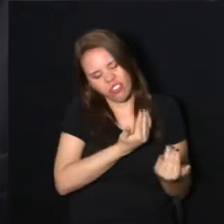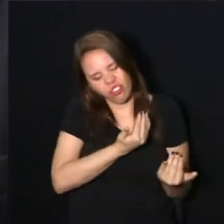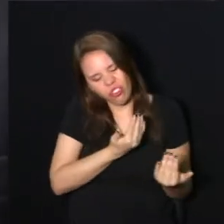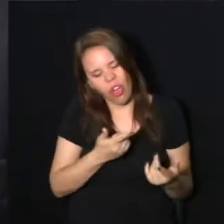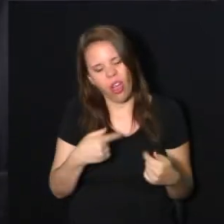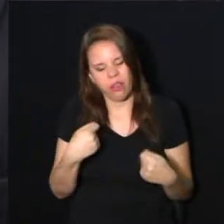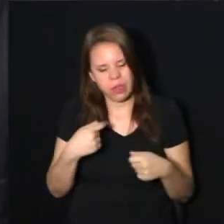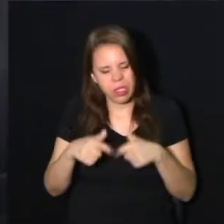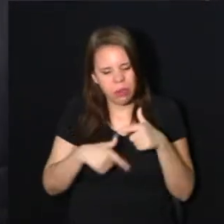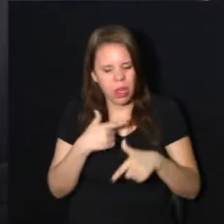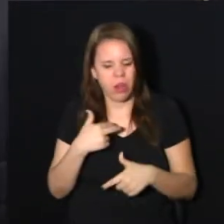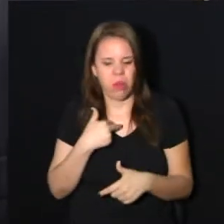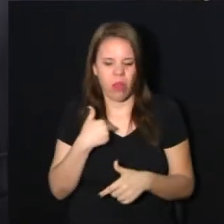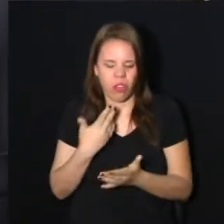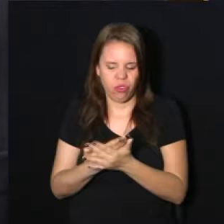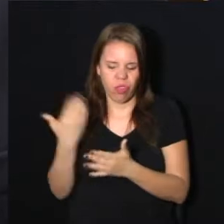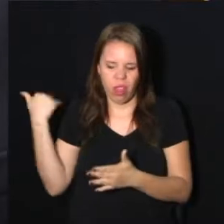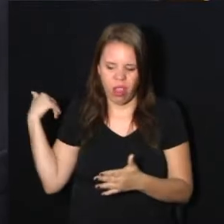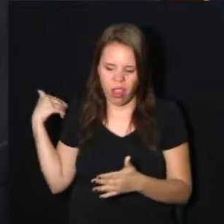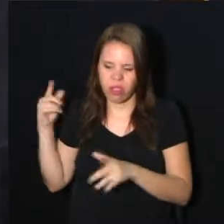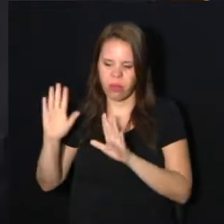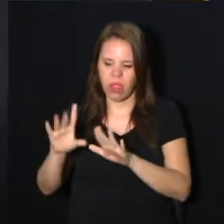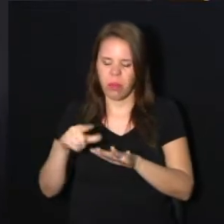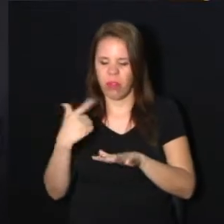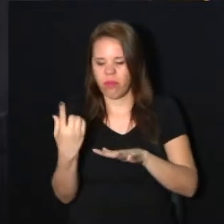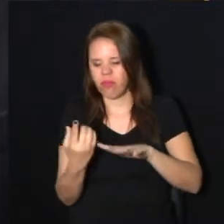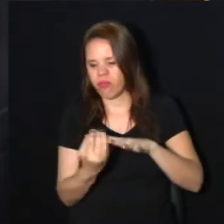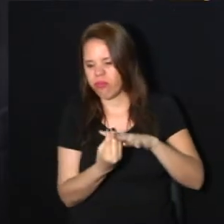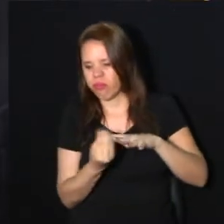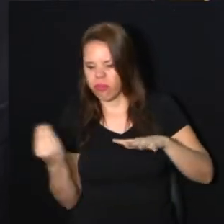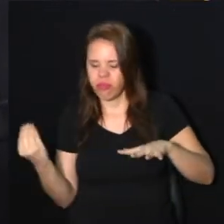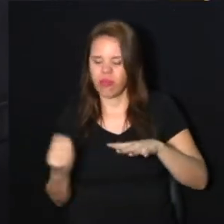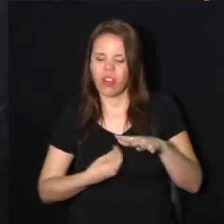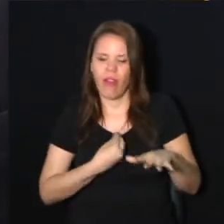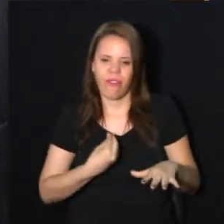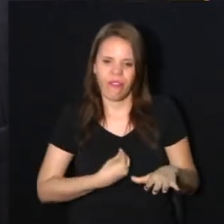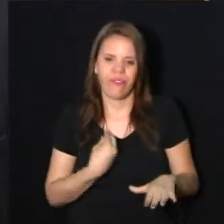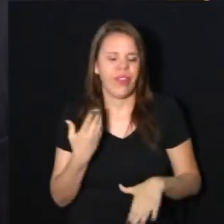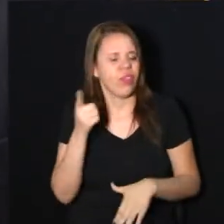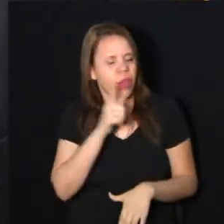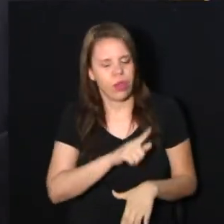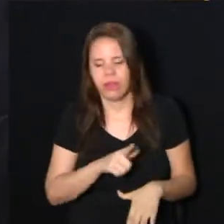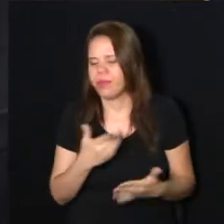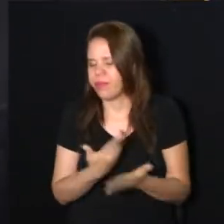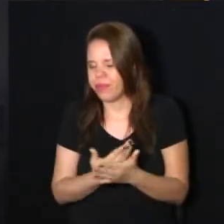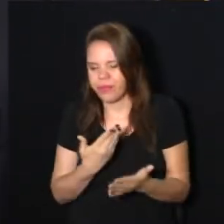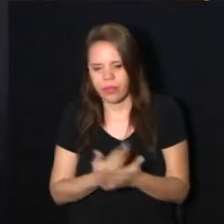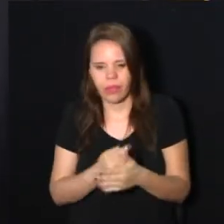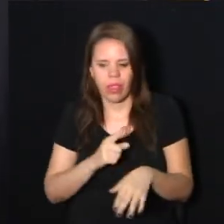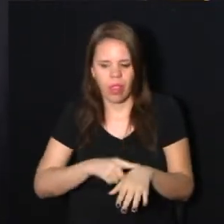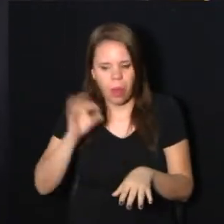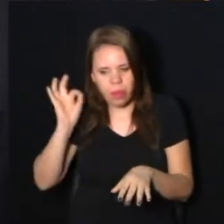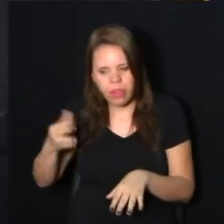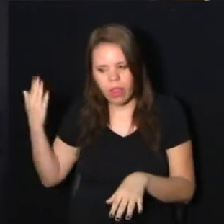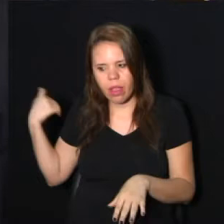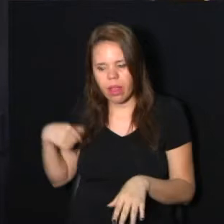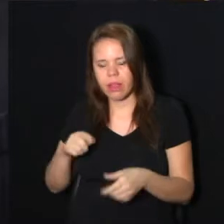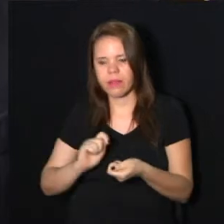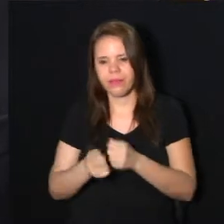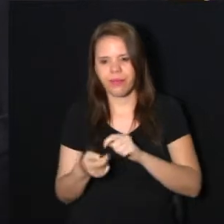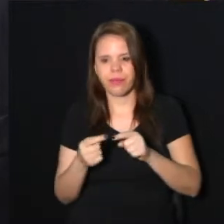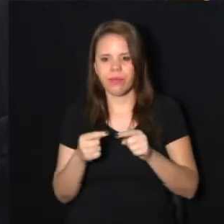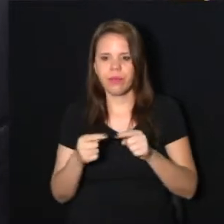conta de diversas exclusões que existem ao longo da vida, não conseguiram estudar no tempo mais